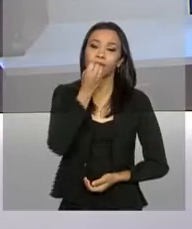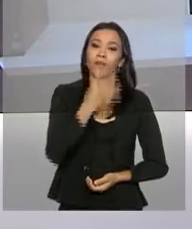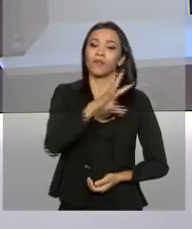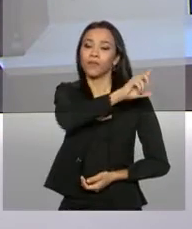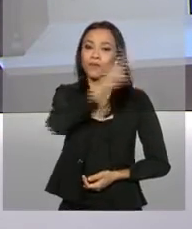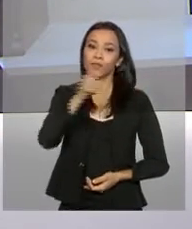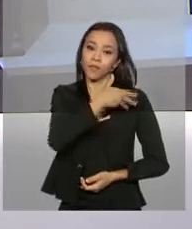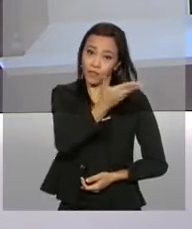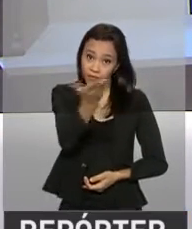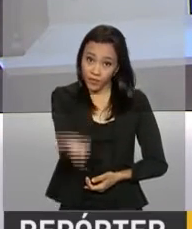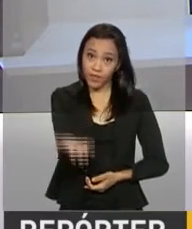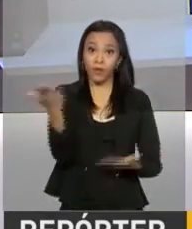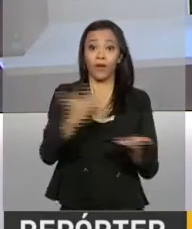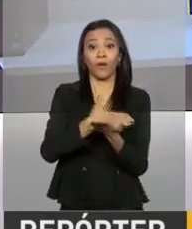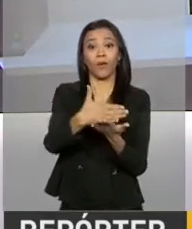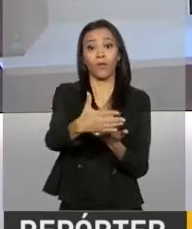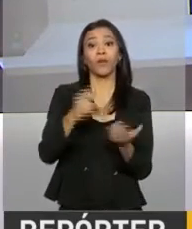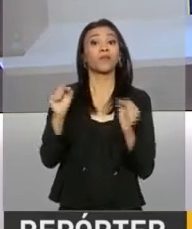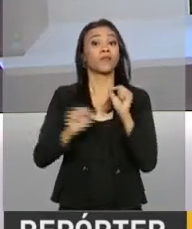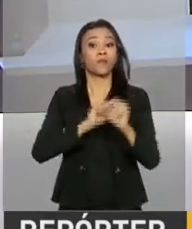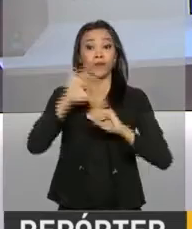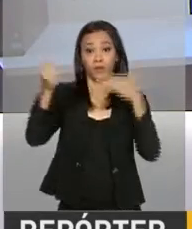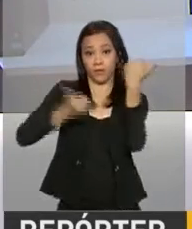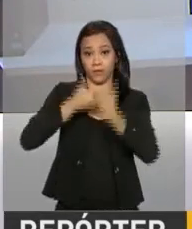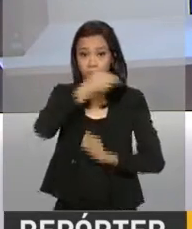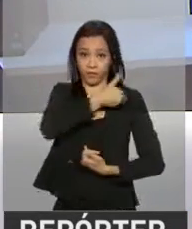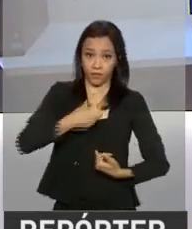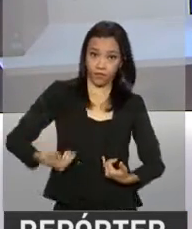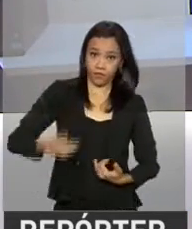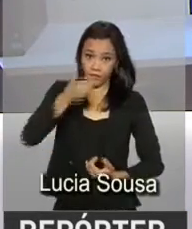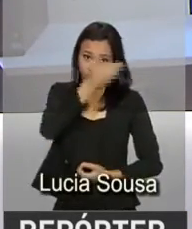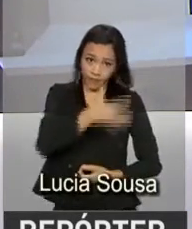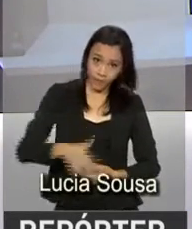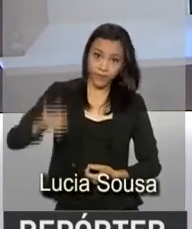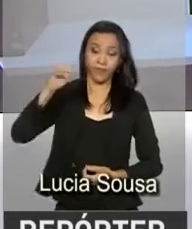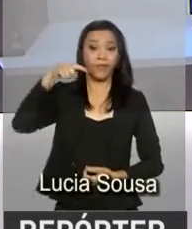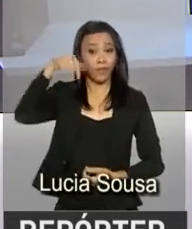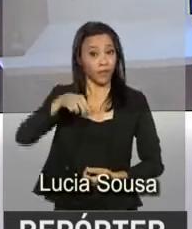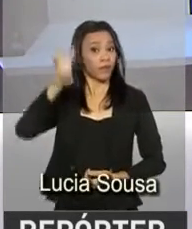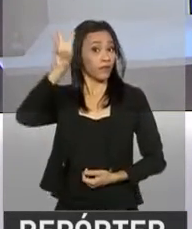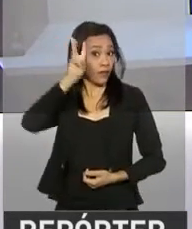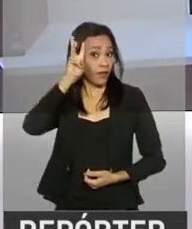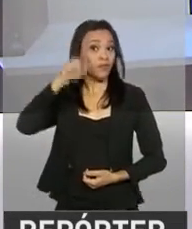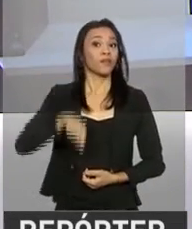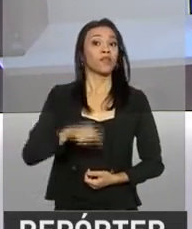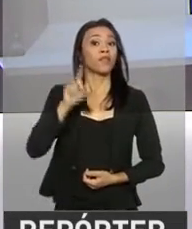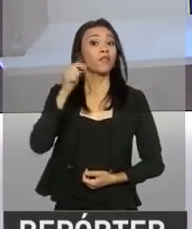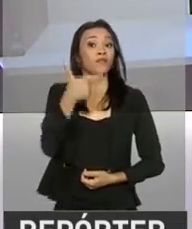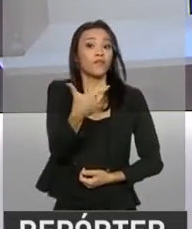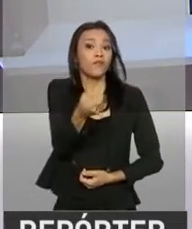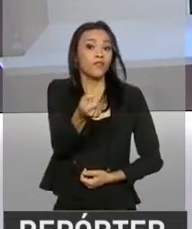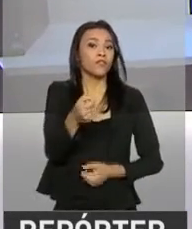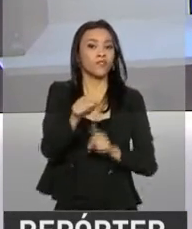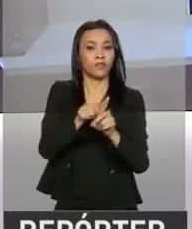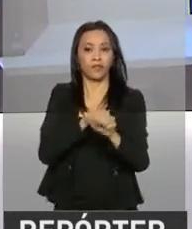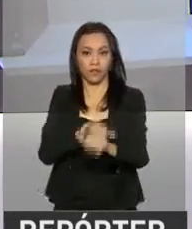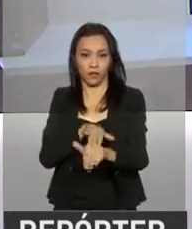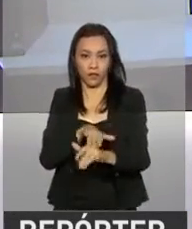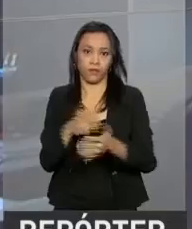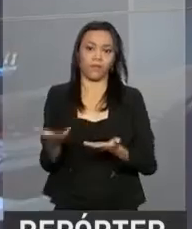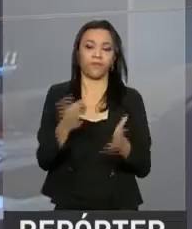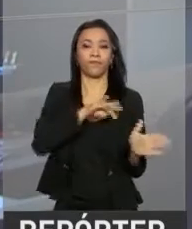Olá, bom dia para você. Começa agora o Repórter NBR e as notícias do governo federal desta terça-feira, 20 de